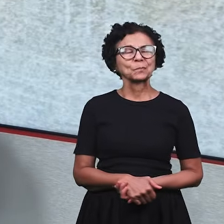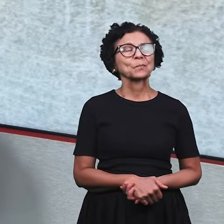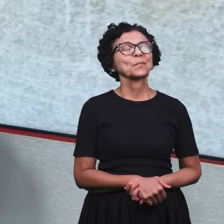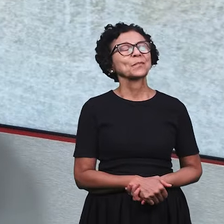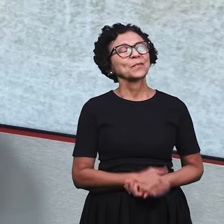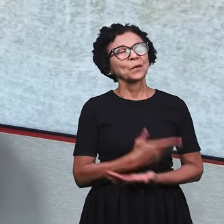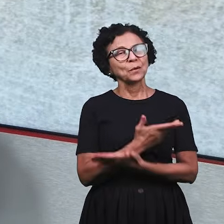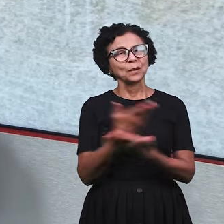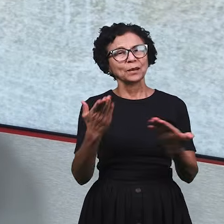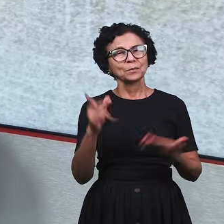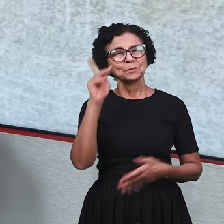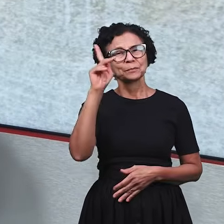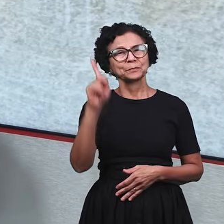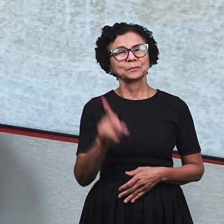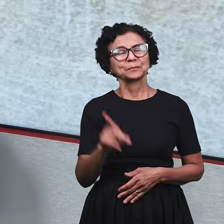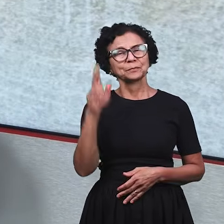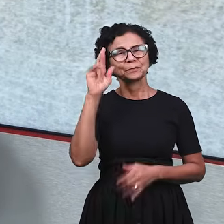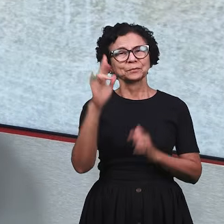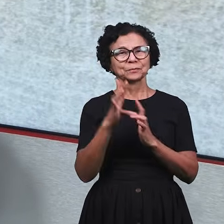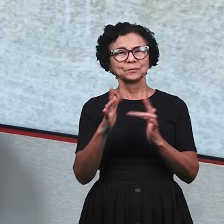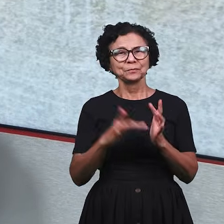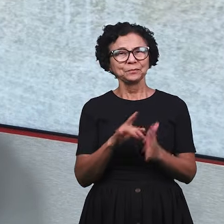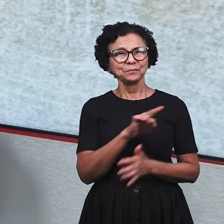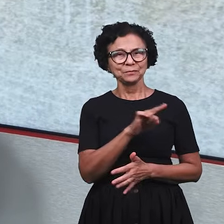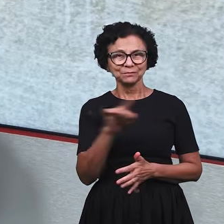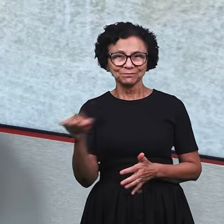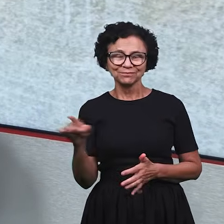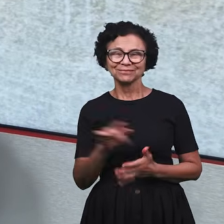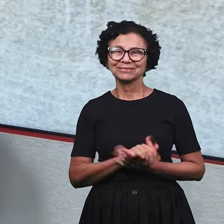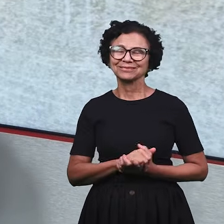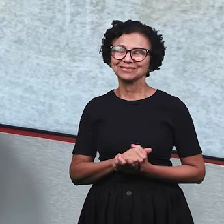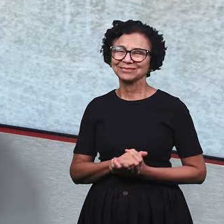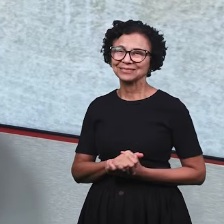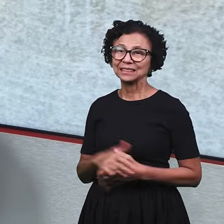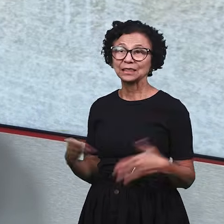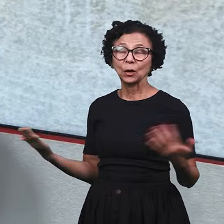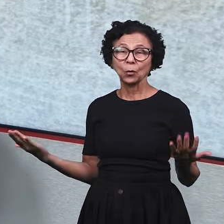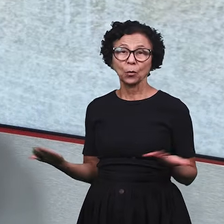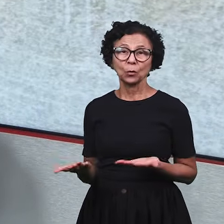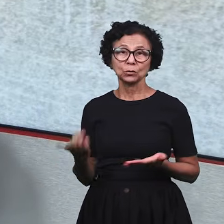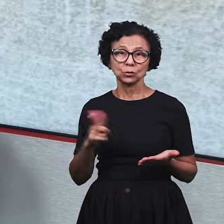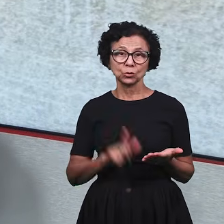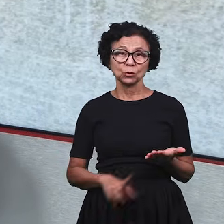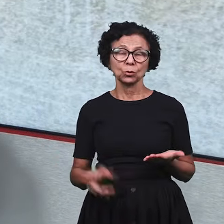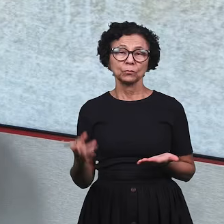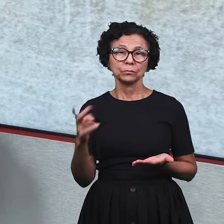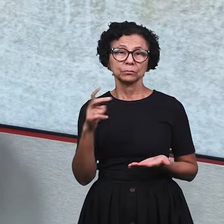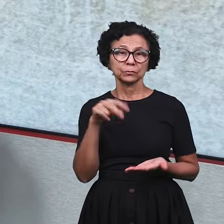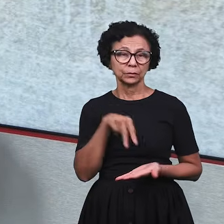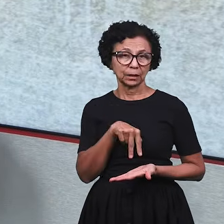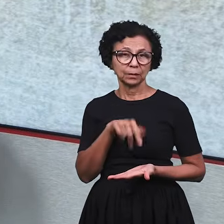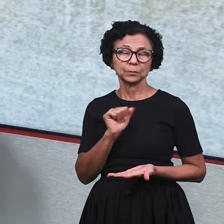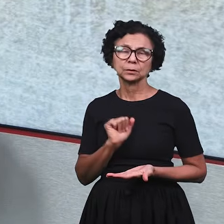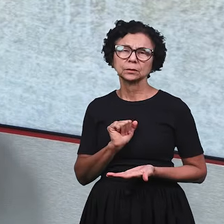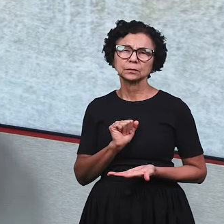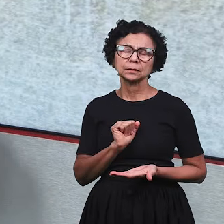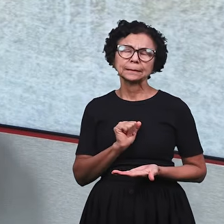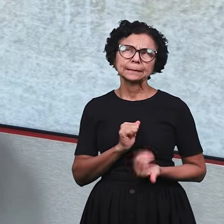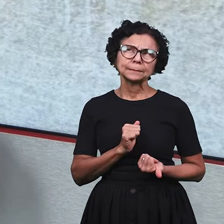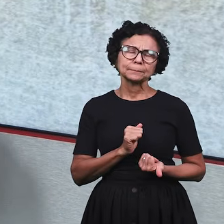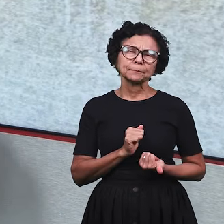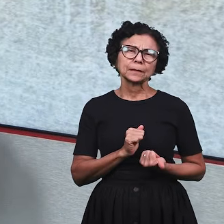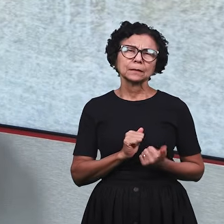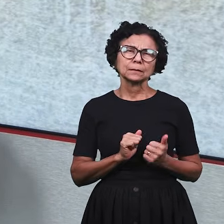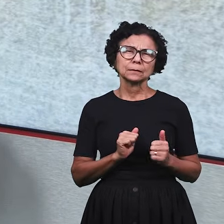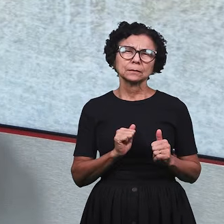Olá, eu quero cumprimentar você, o senhor, a senhora, com a paz do Senhor Jesus e dizer que nós estamos aqui mais uma vez para falarmos no nosso